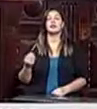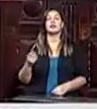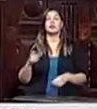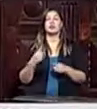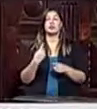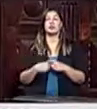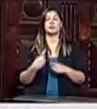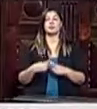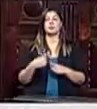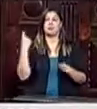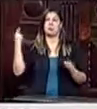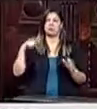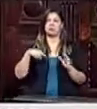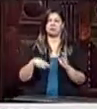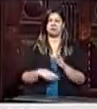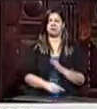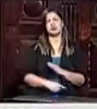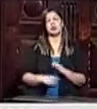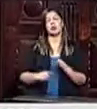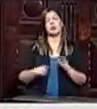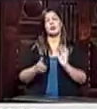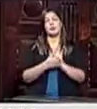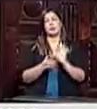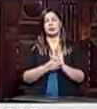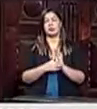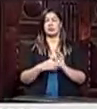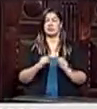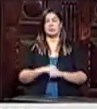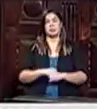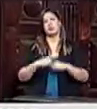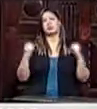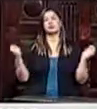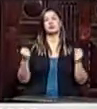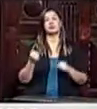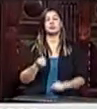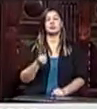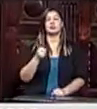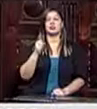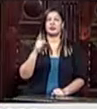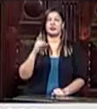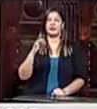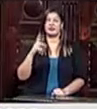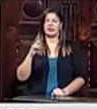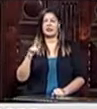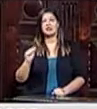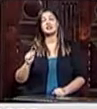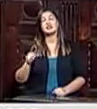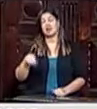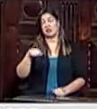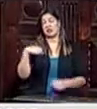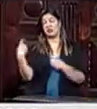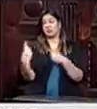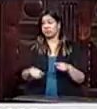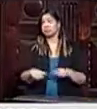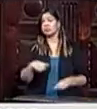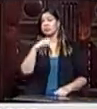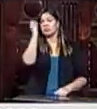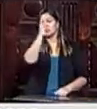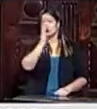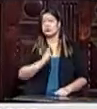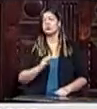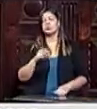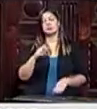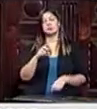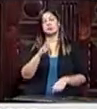para soterrar de vez a proposta de destruir a Previdência, infelicitando o povo brasileiro, e destruir